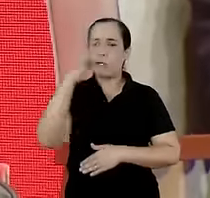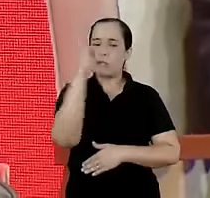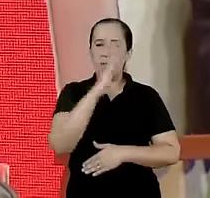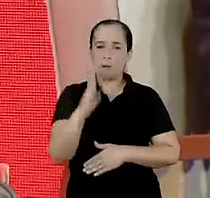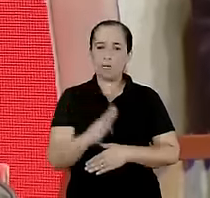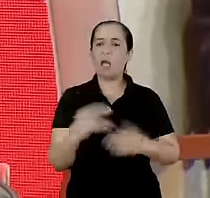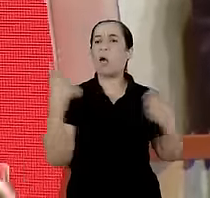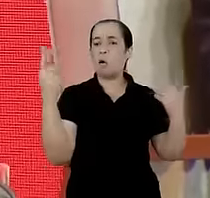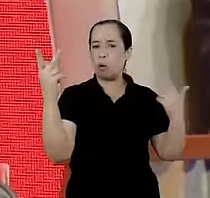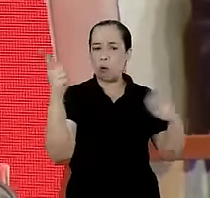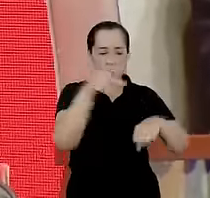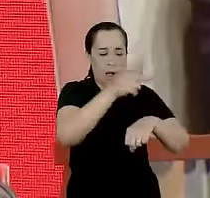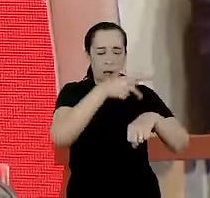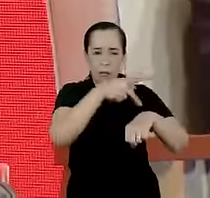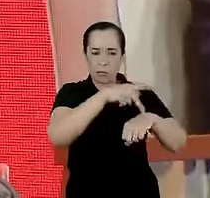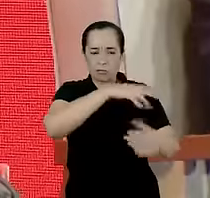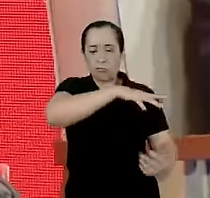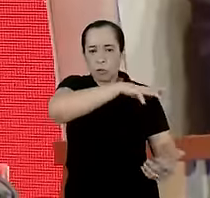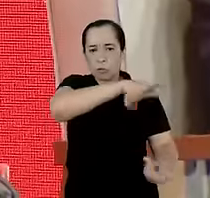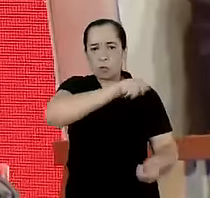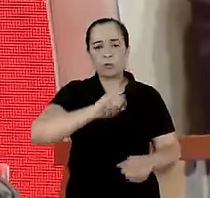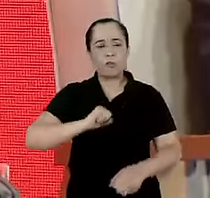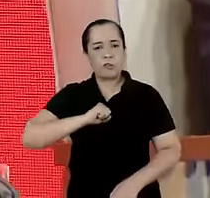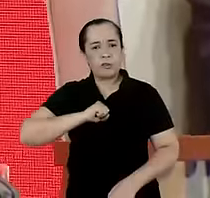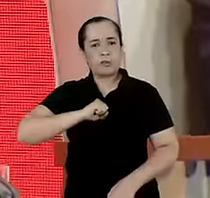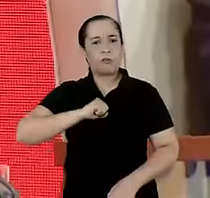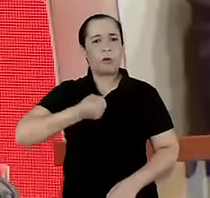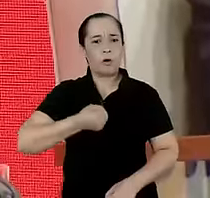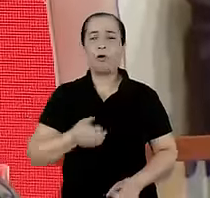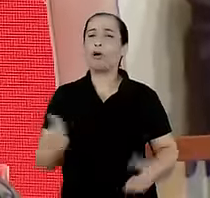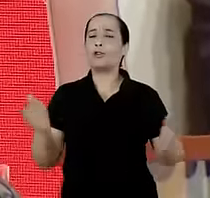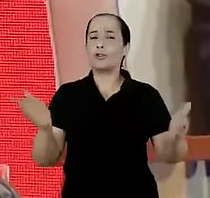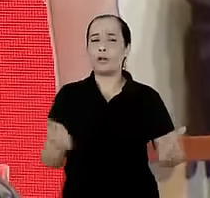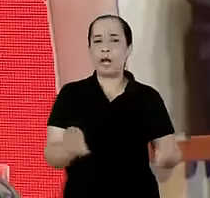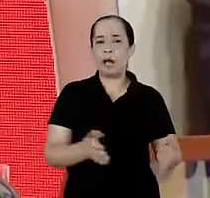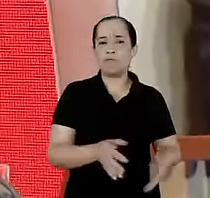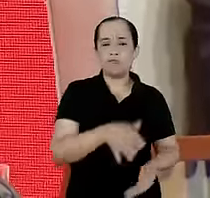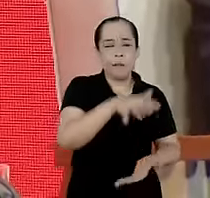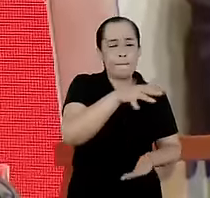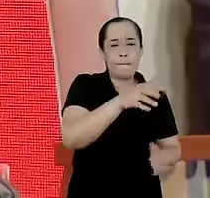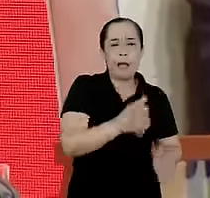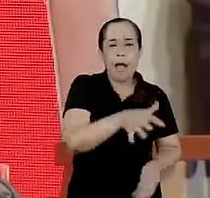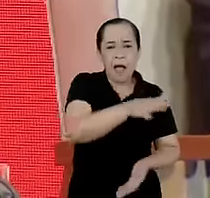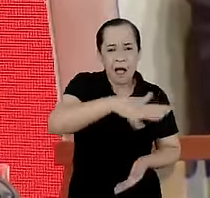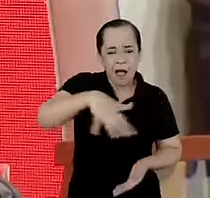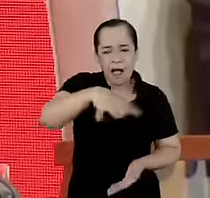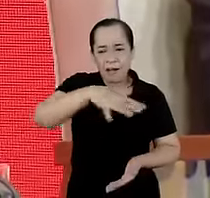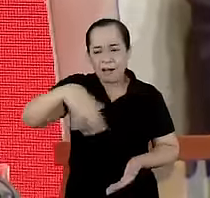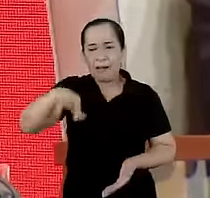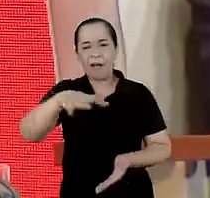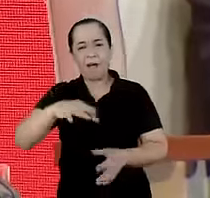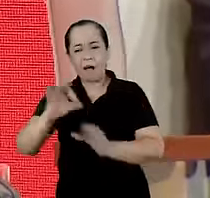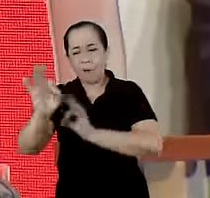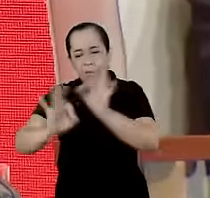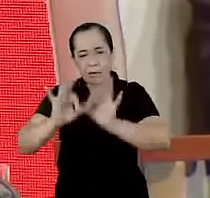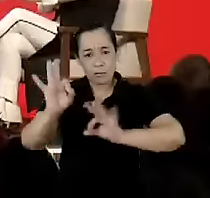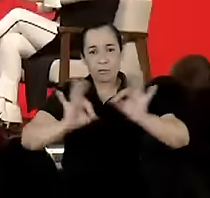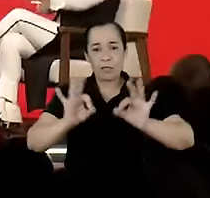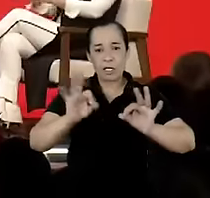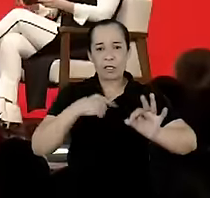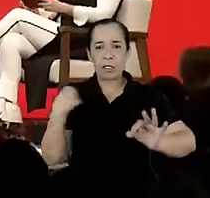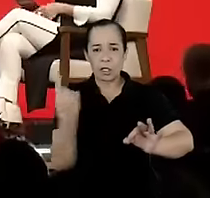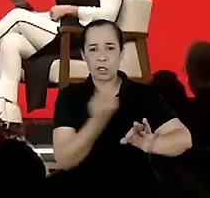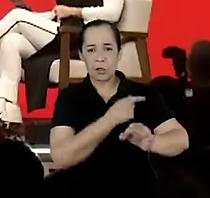Então esse esforço já tá presente em várias dessas reformas regulatórias que a gente vem observando no